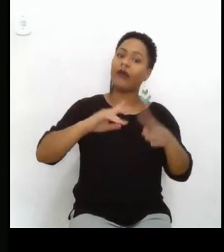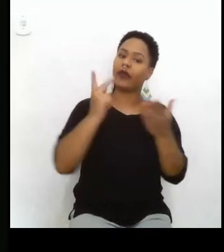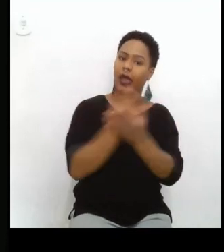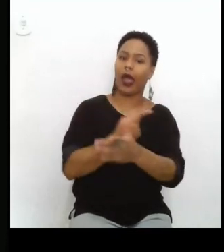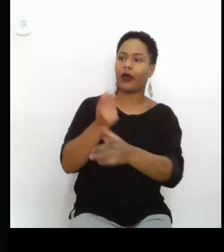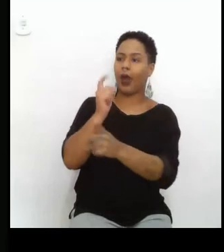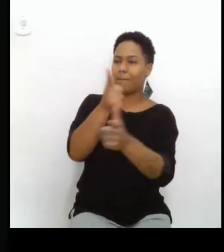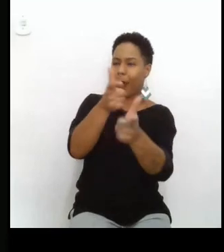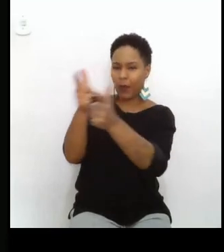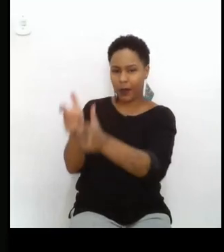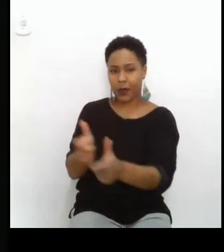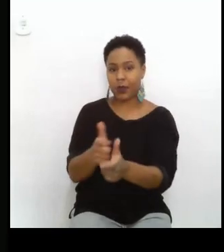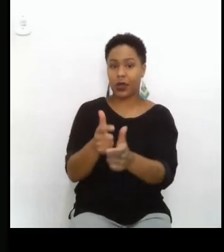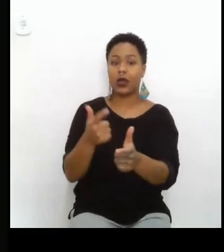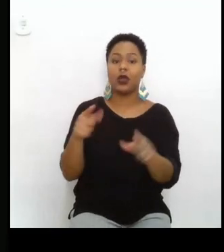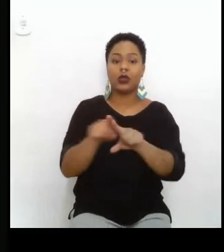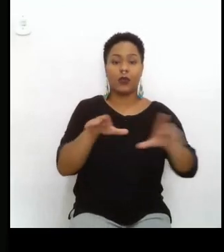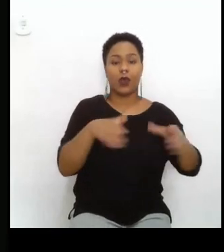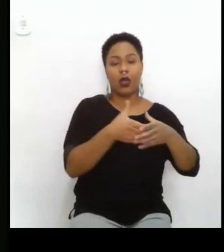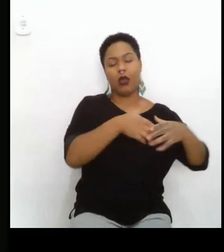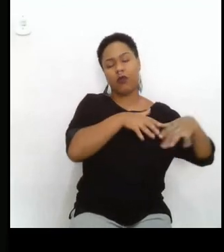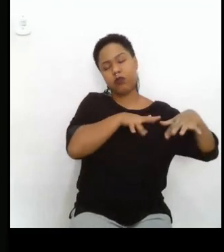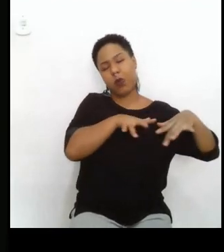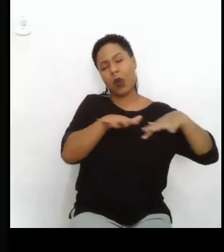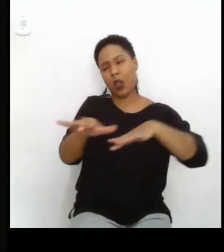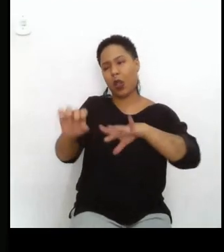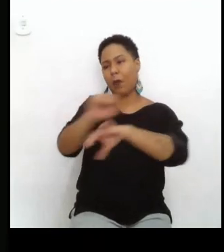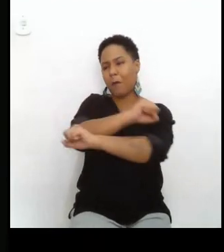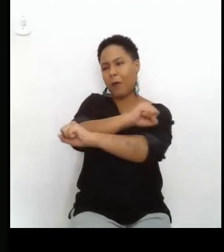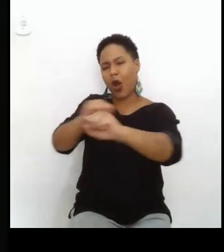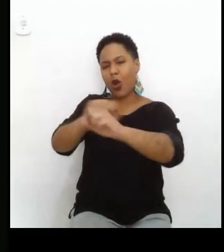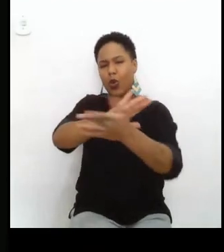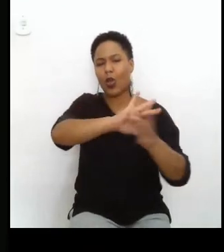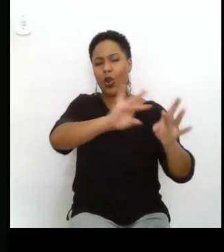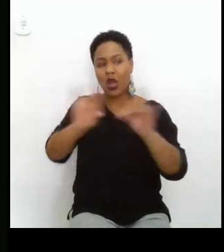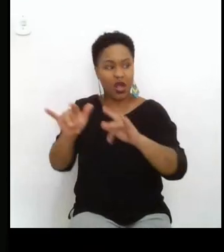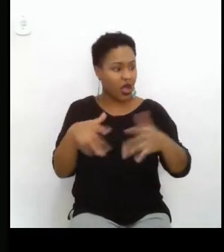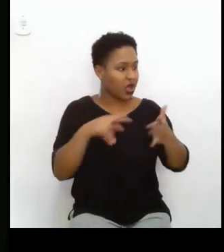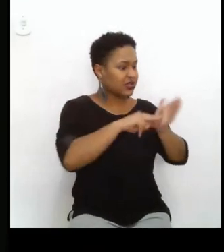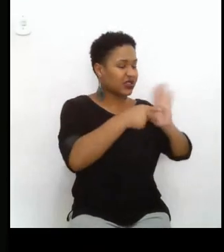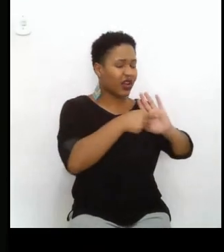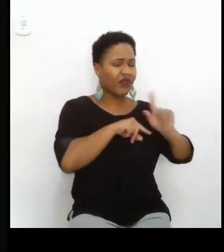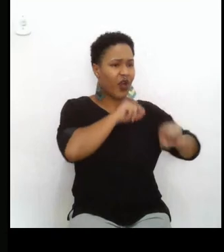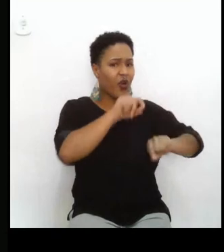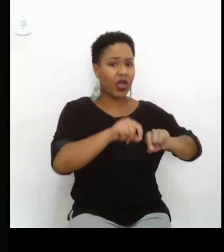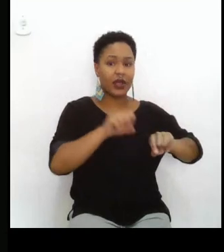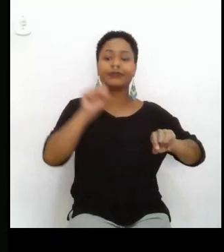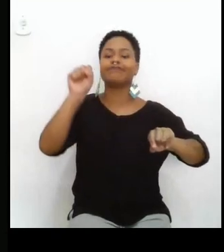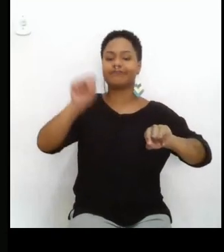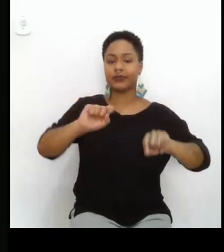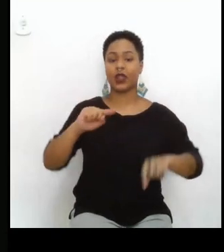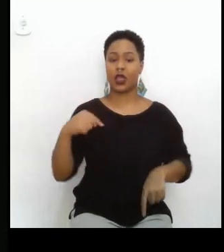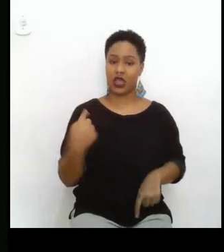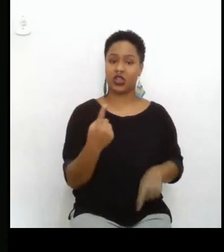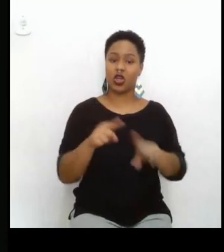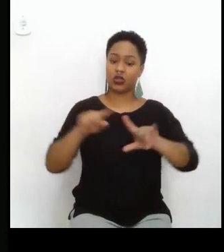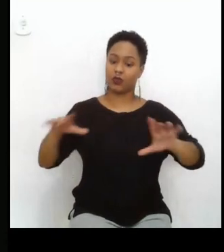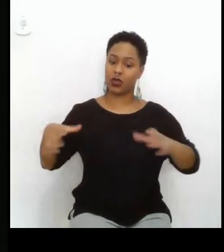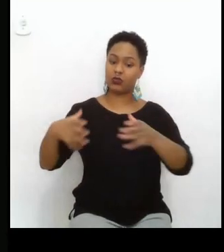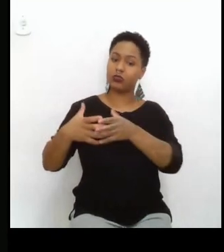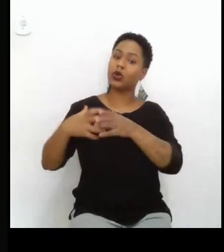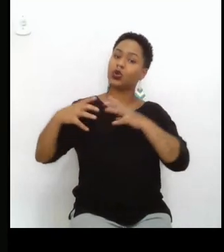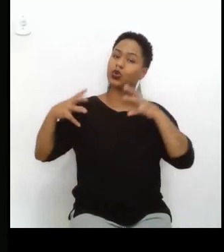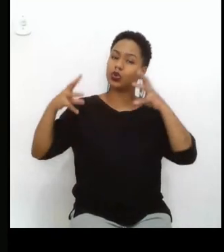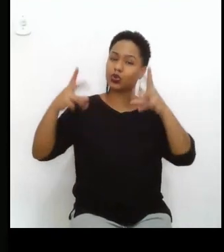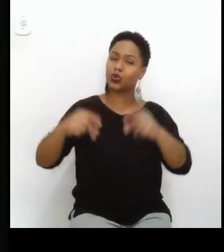extermínio O que significa que sim nós de toda a aldeia que eu amo da Guanabara para baixo correndo